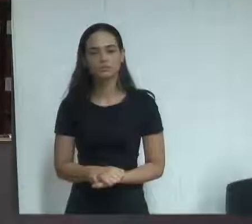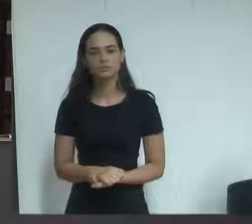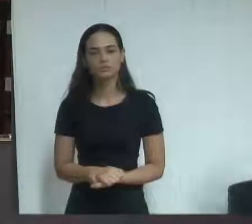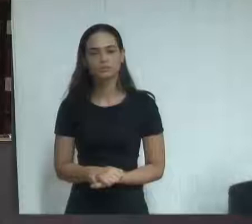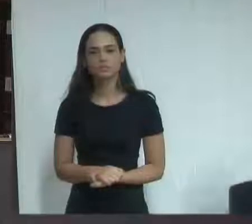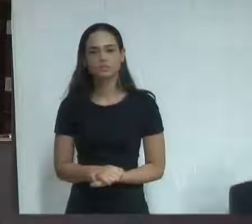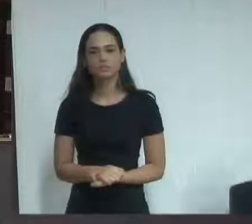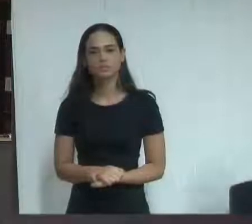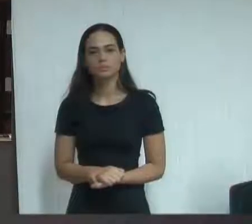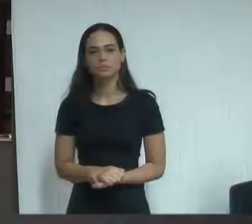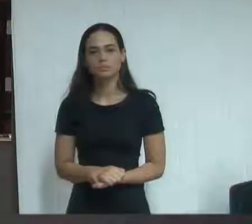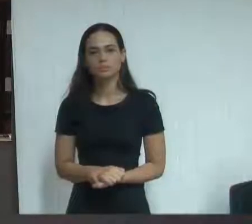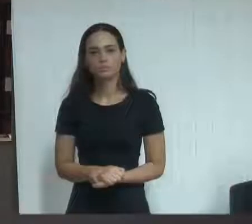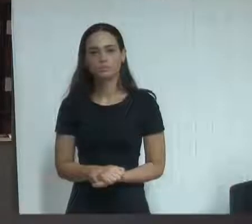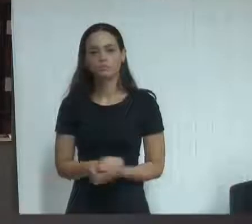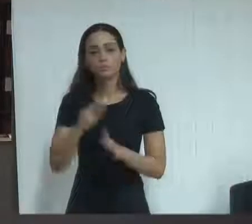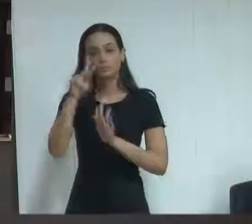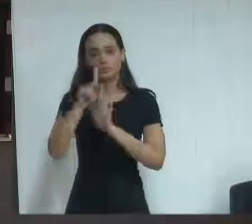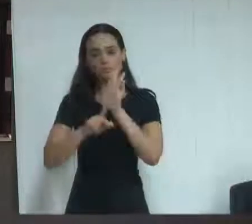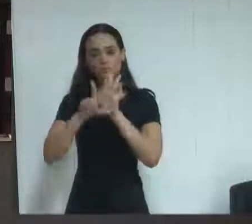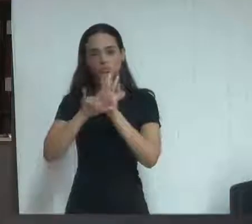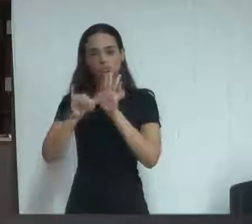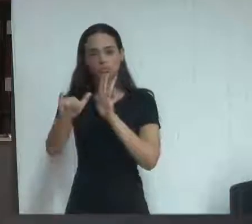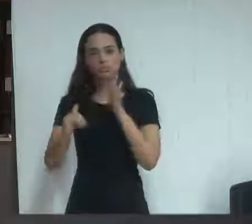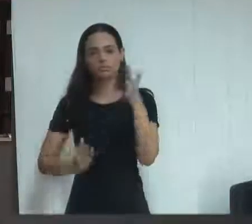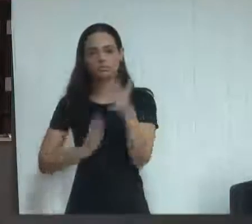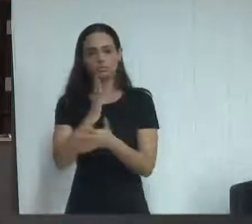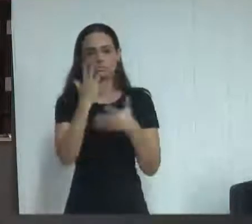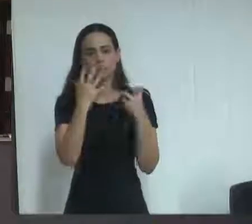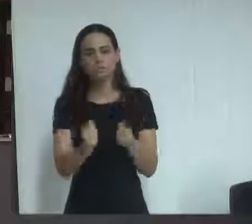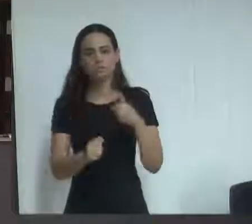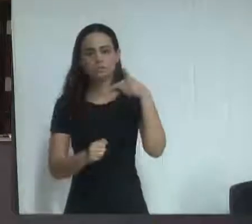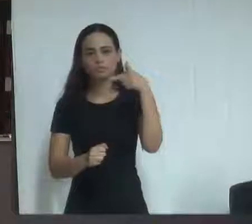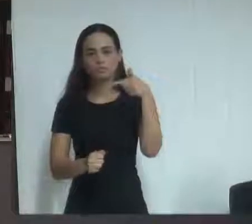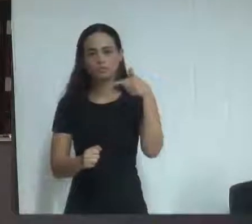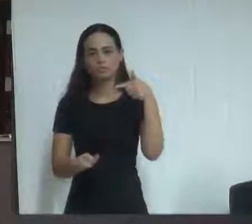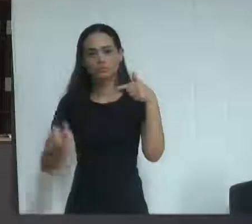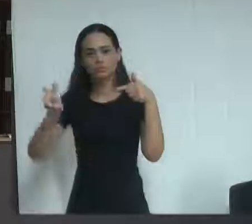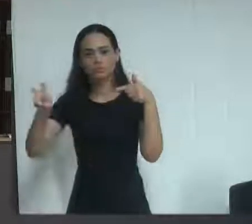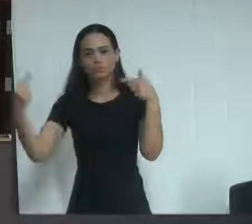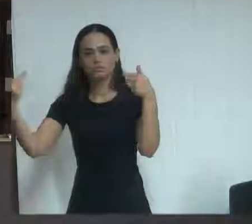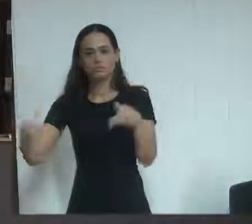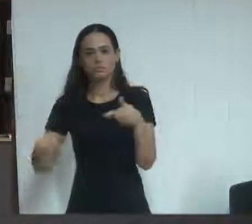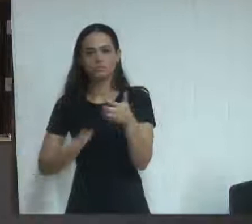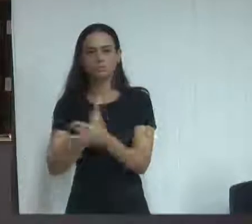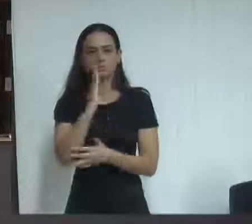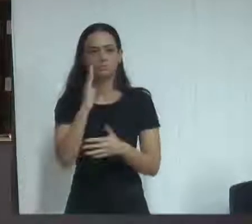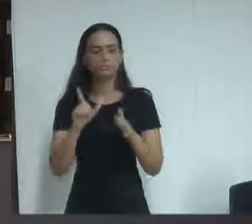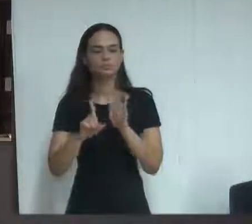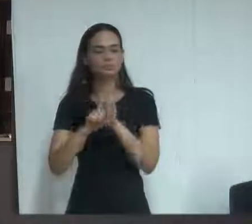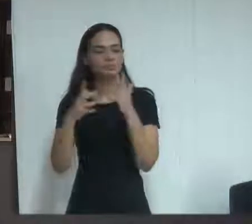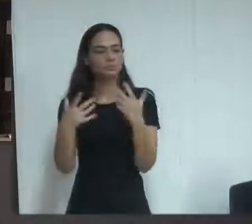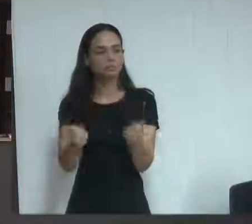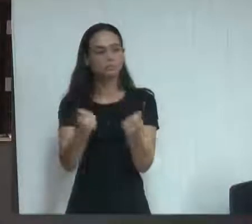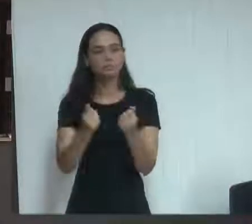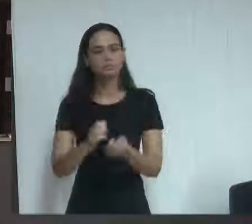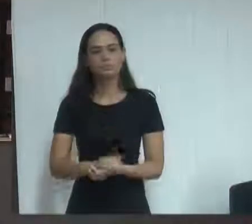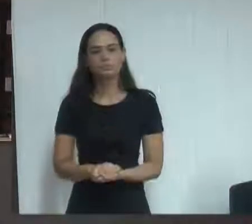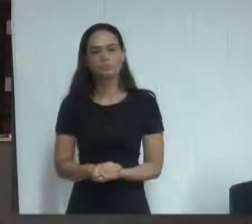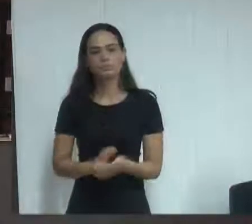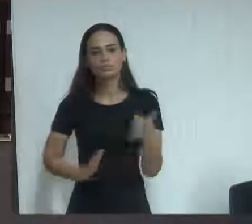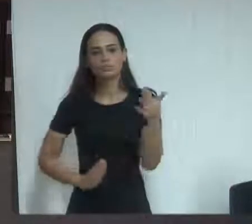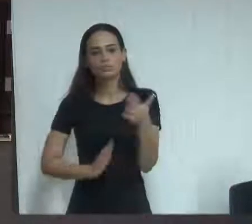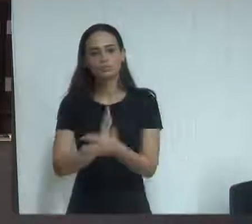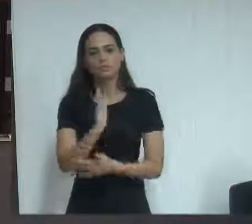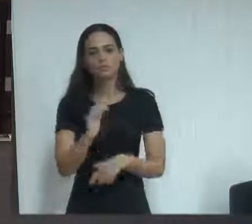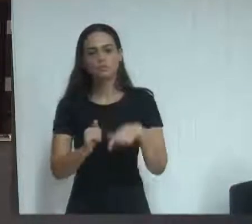Portanto, o projeto está aprovado por 7 votos favoráveis e 5 em contrário. Portanto, está aprovado por